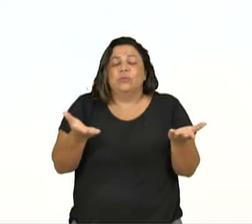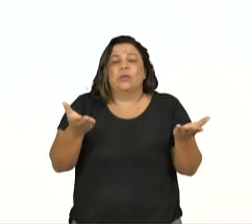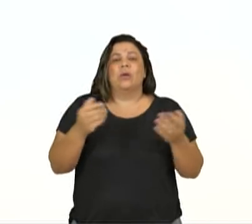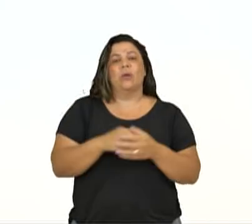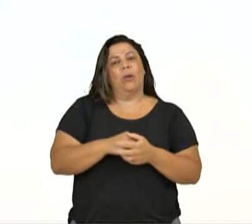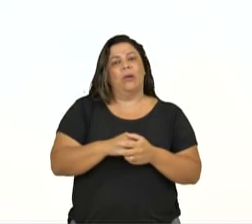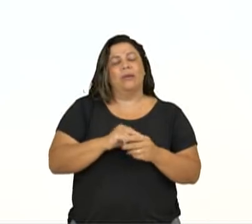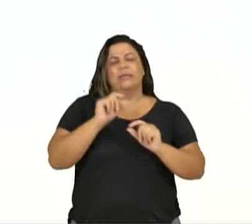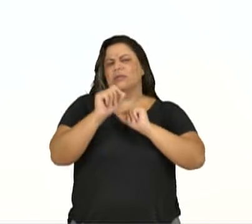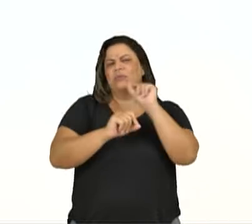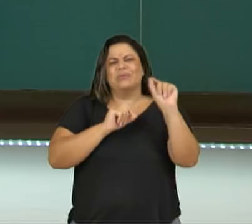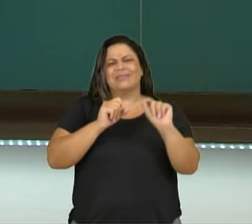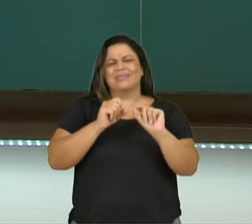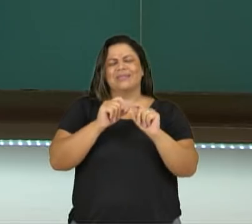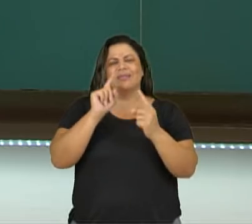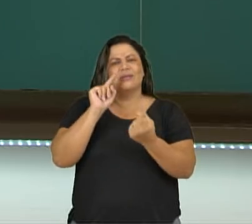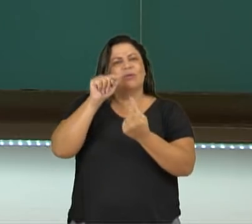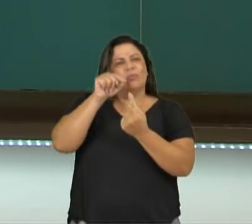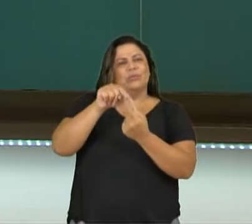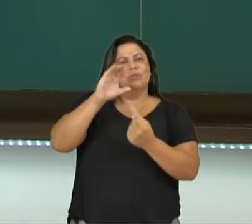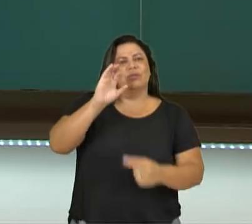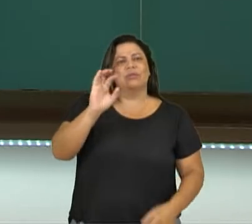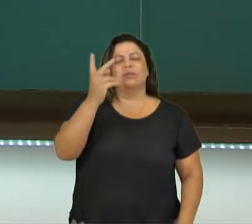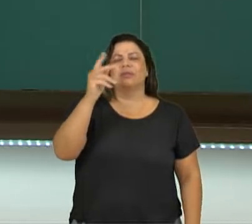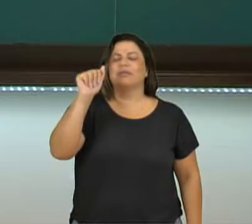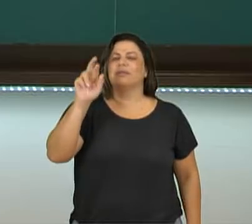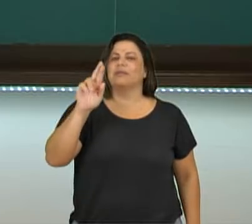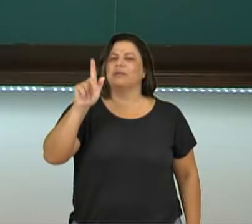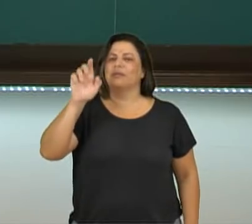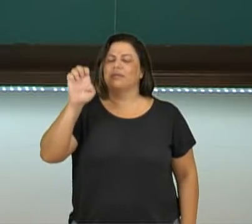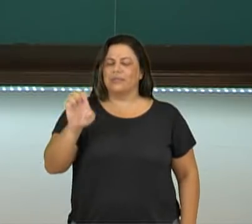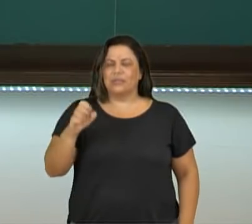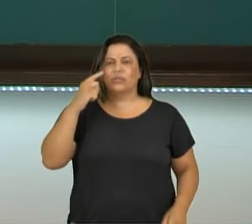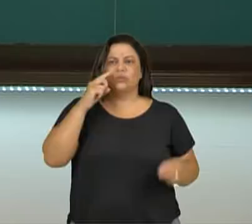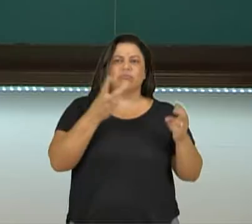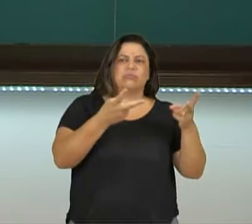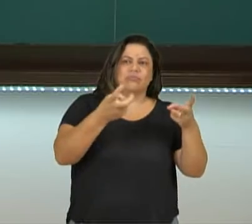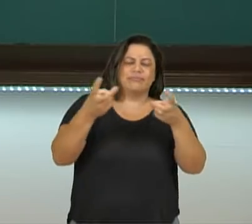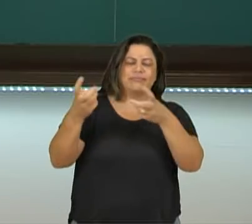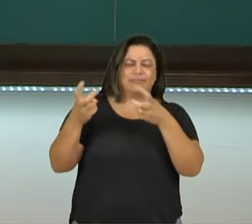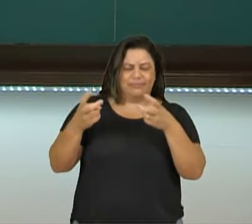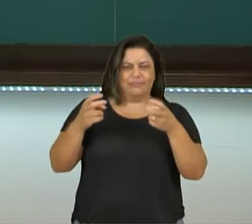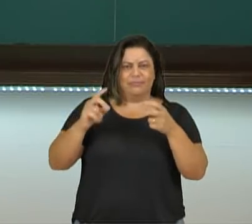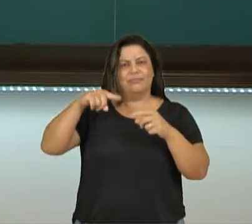pedir para vocês analisar ela com maior profundidade e responder a mais essa questão.